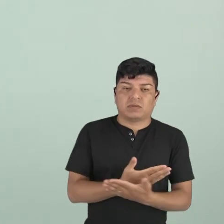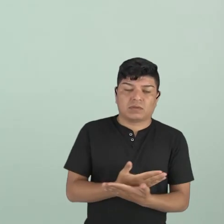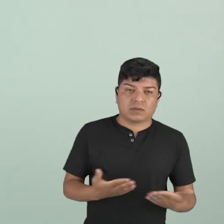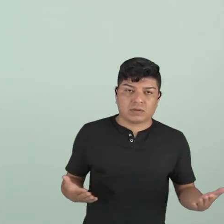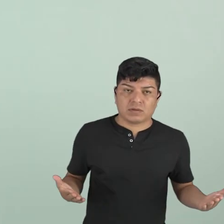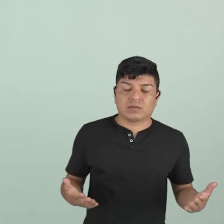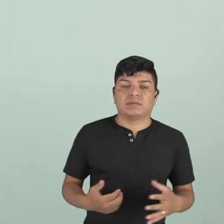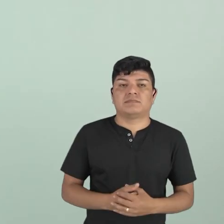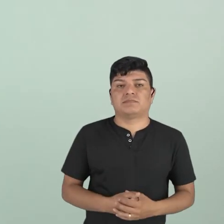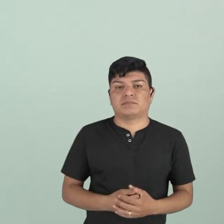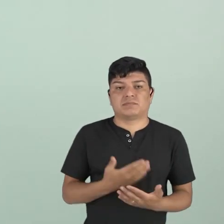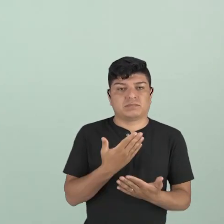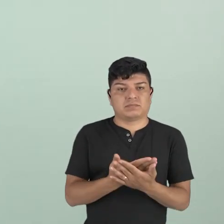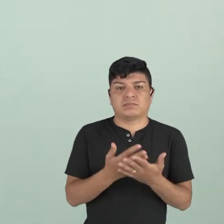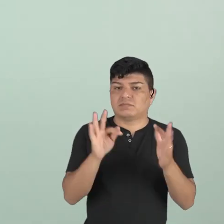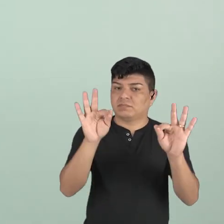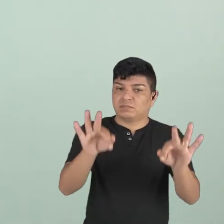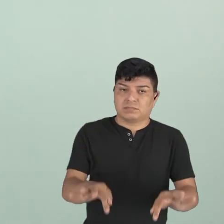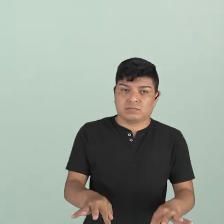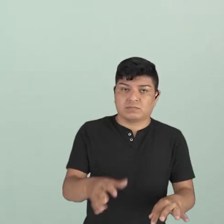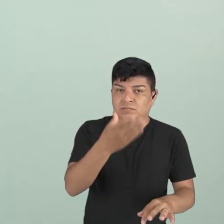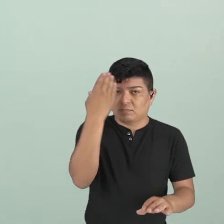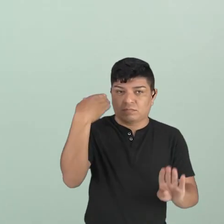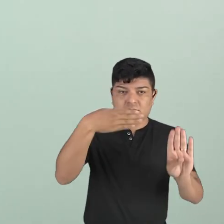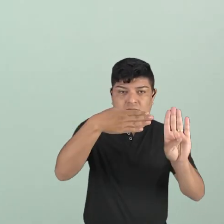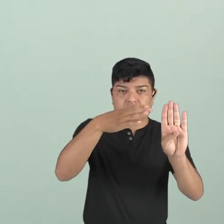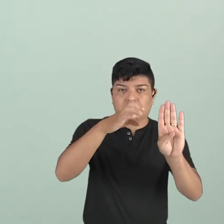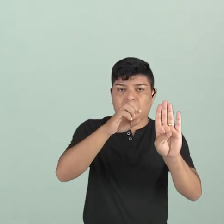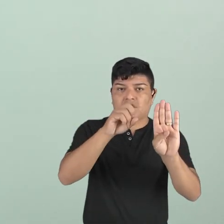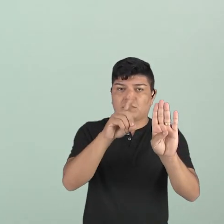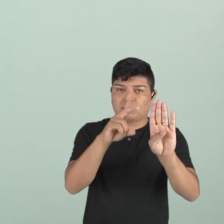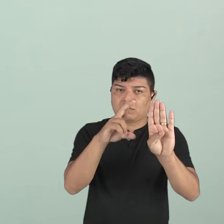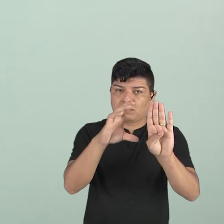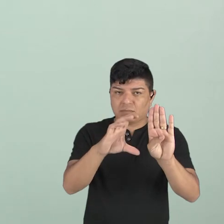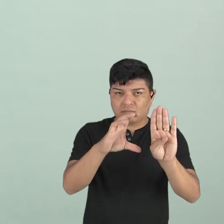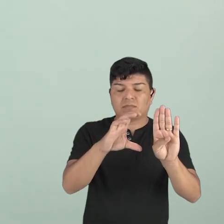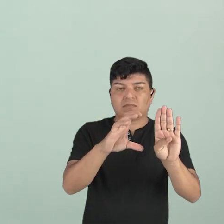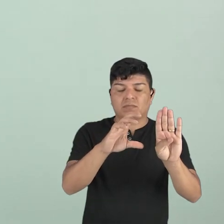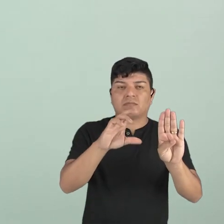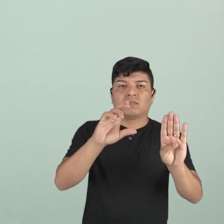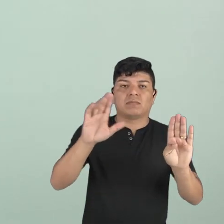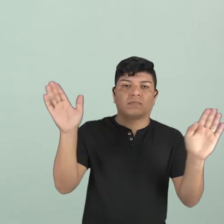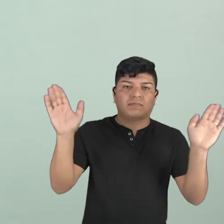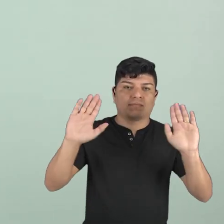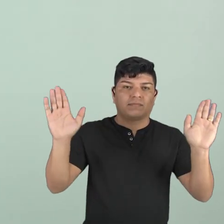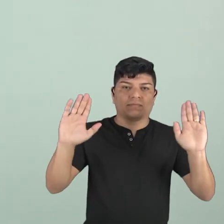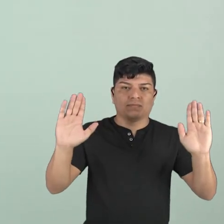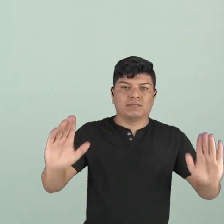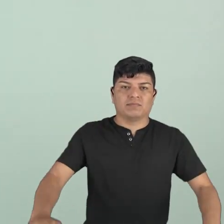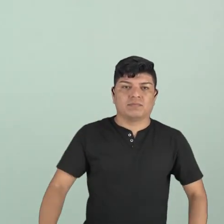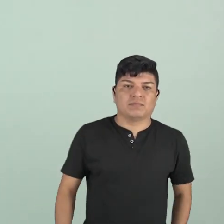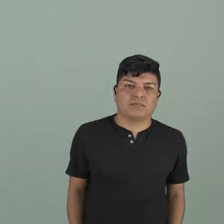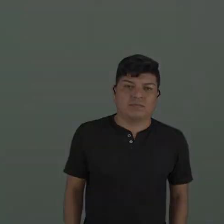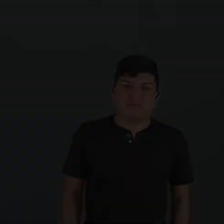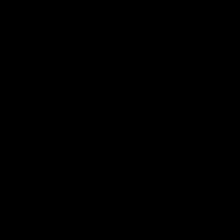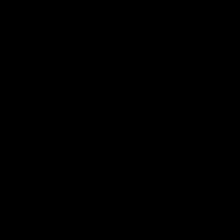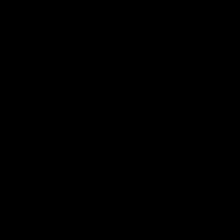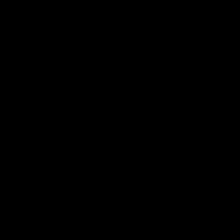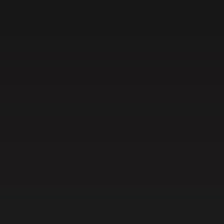aí, nossa aula chega ao final. Não esqueça de acessar o portal Eduque e hasta luego!